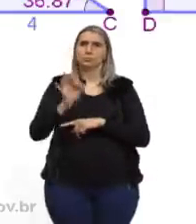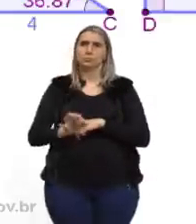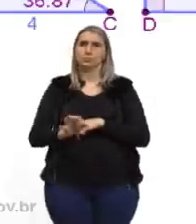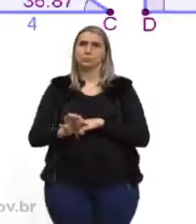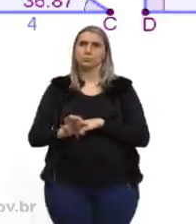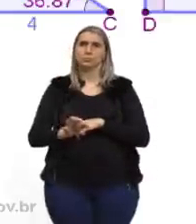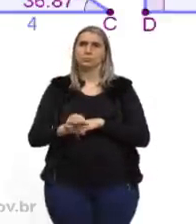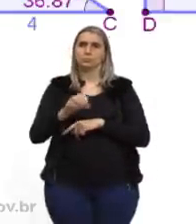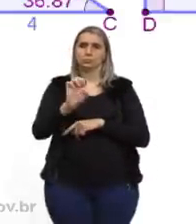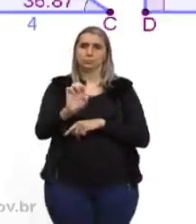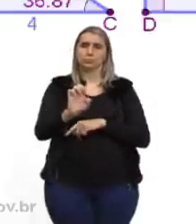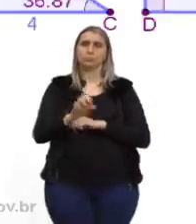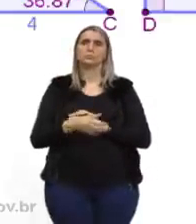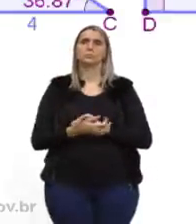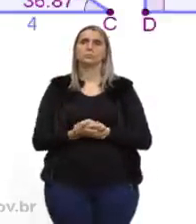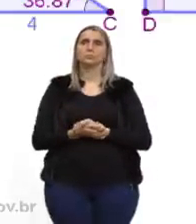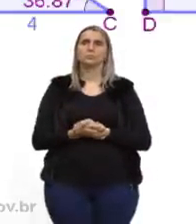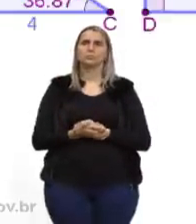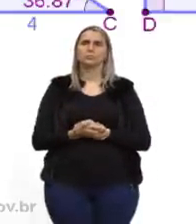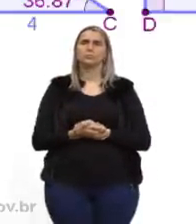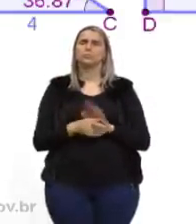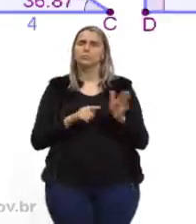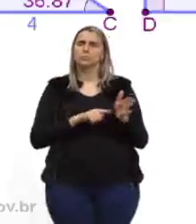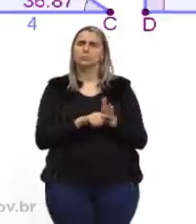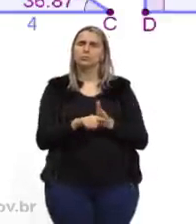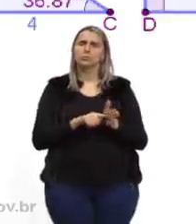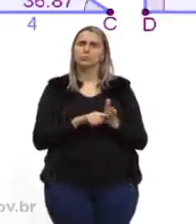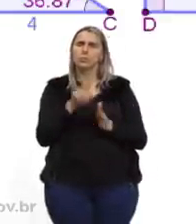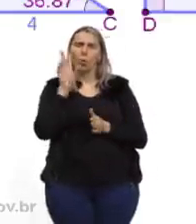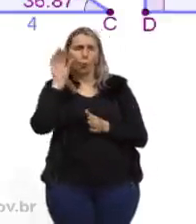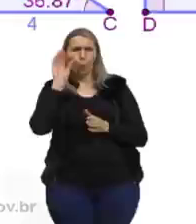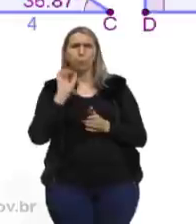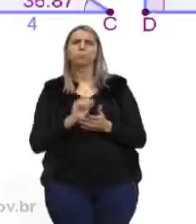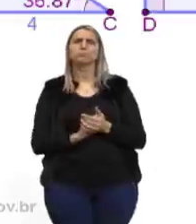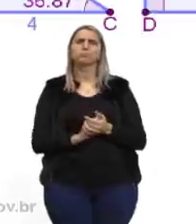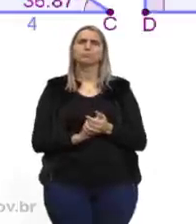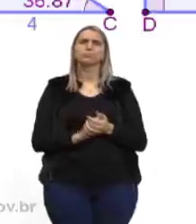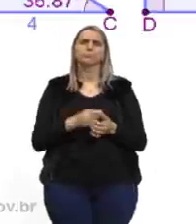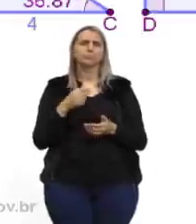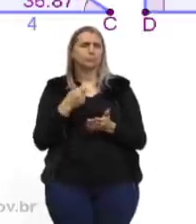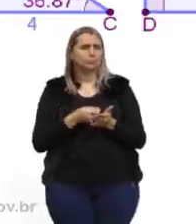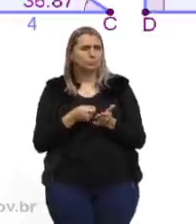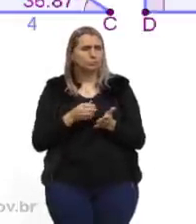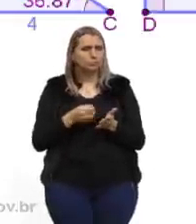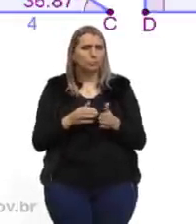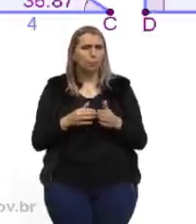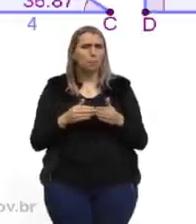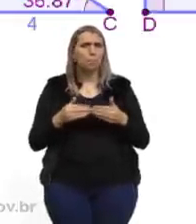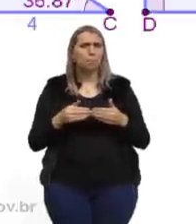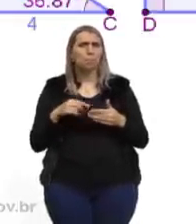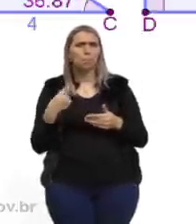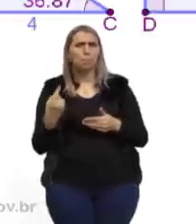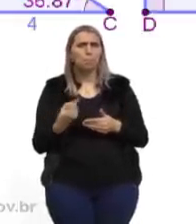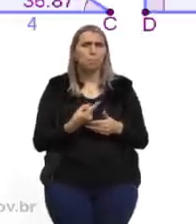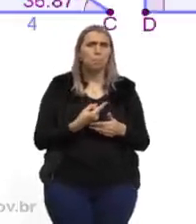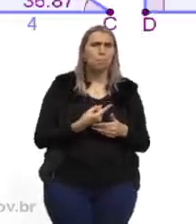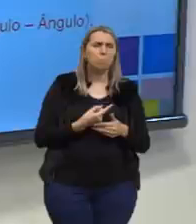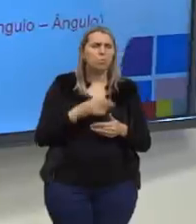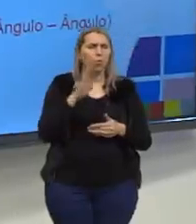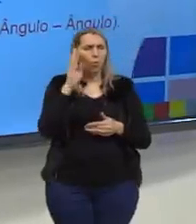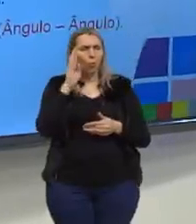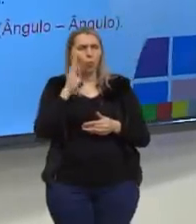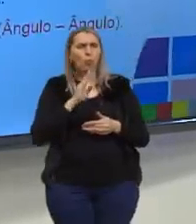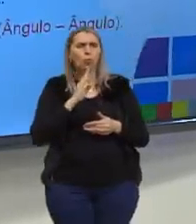só assinalar. Então, vejam que é uma questão que só exigia da gente conhecer essa